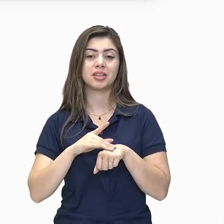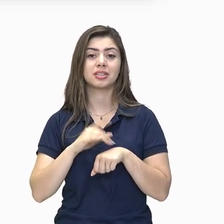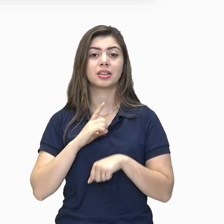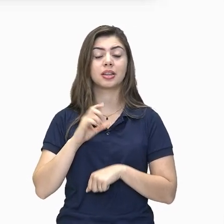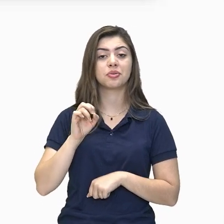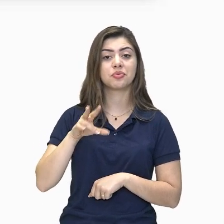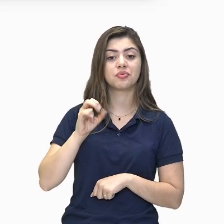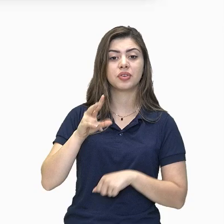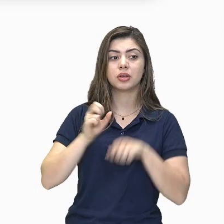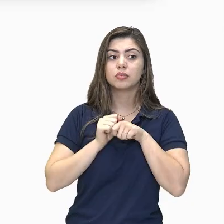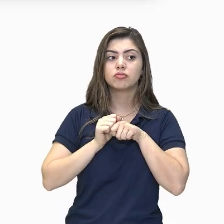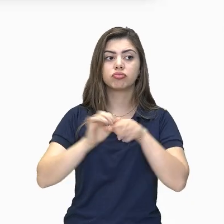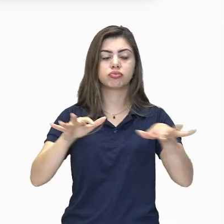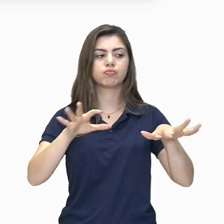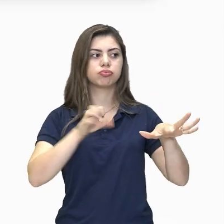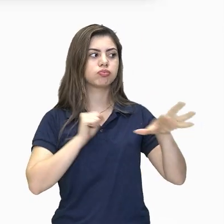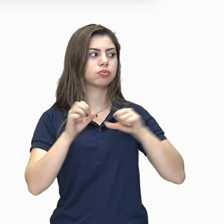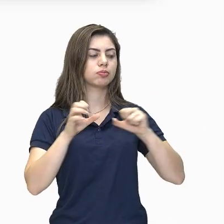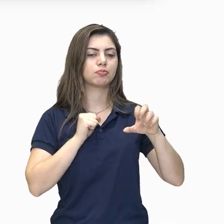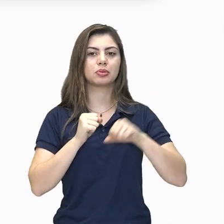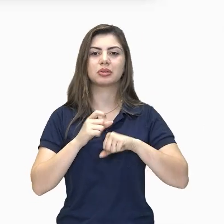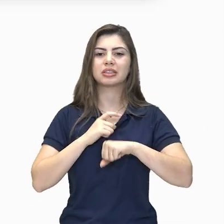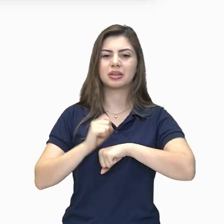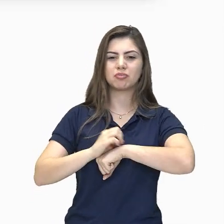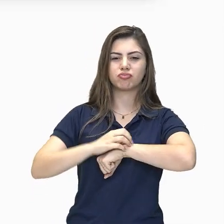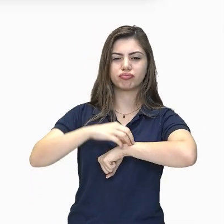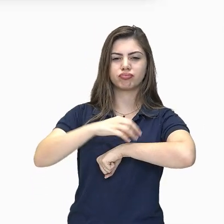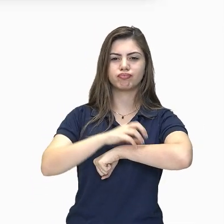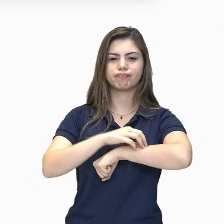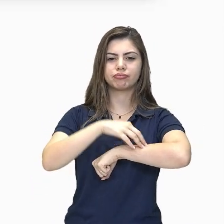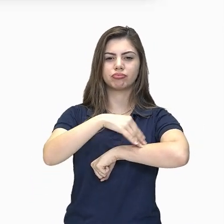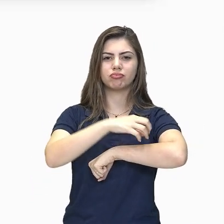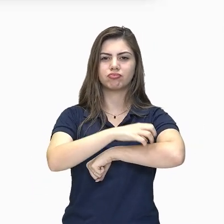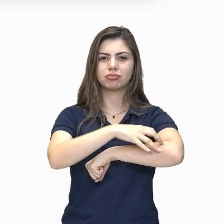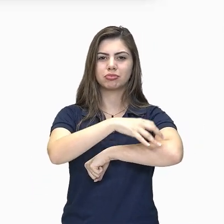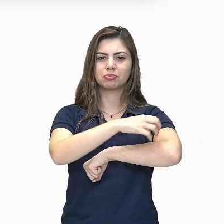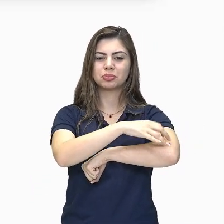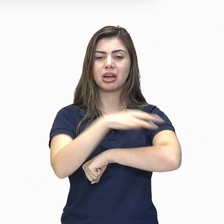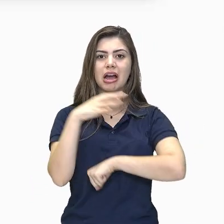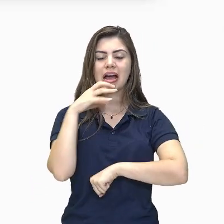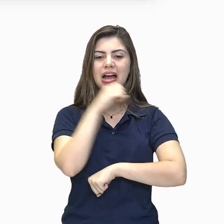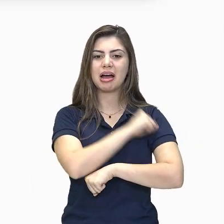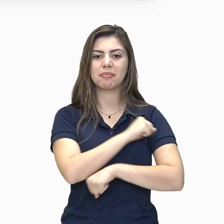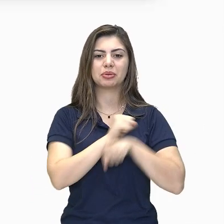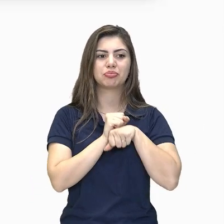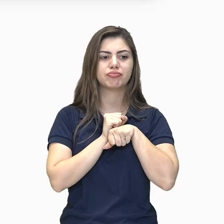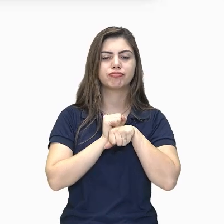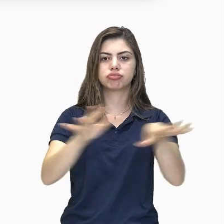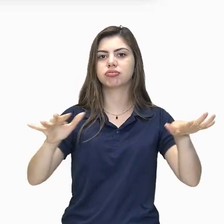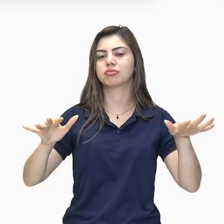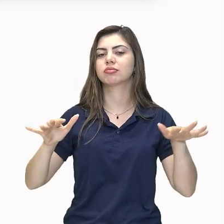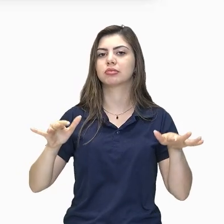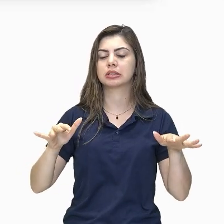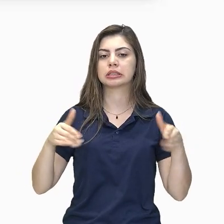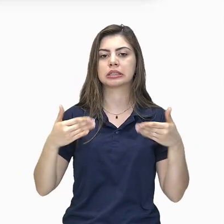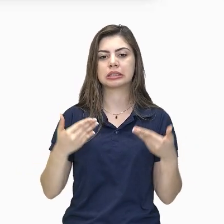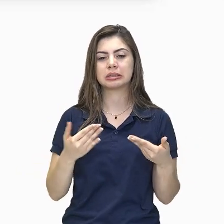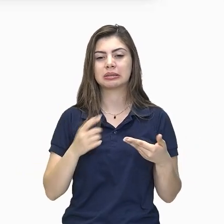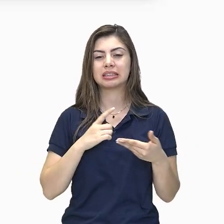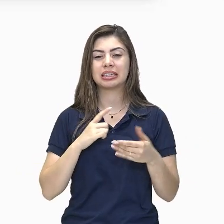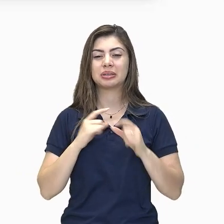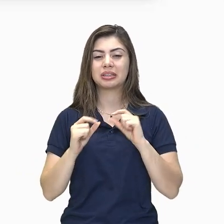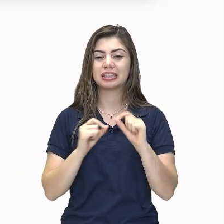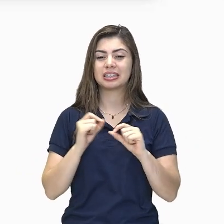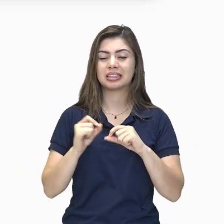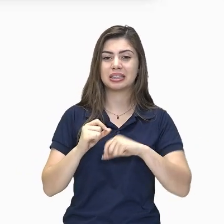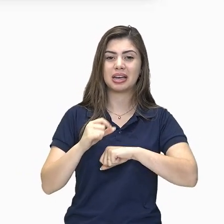que provoca aí erupções pela pele. Ela se dissemina de forma rápida entre as pessoas, deixando cicatrizes